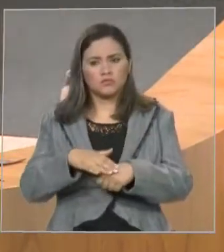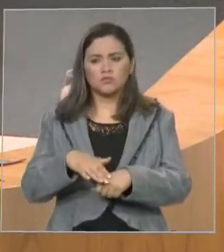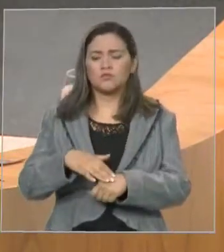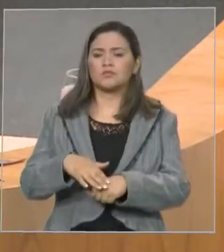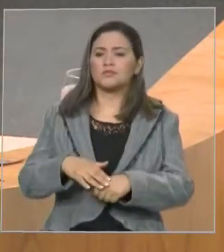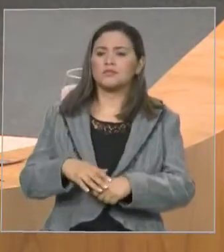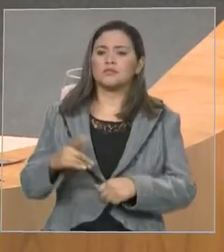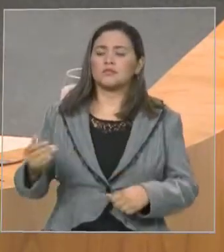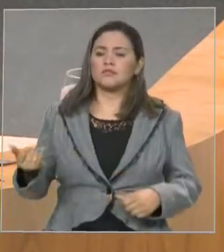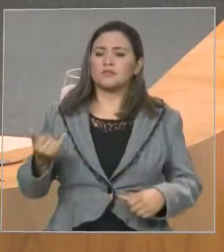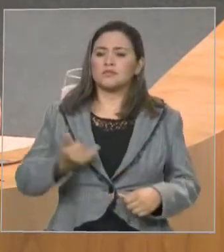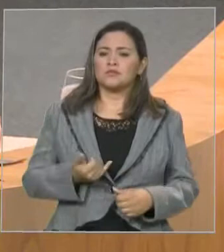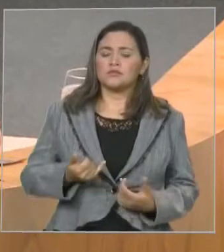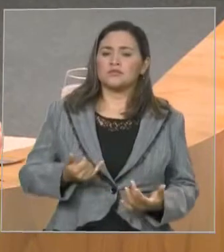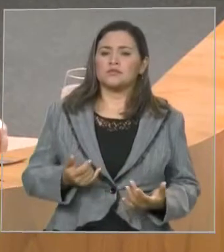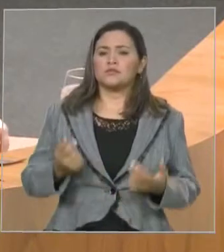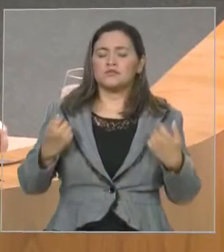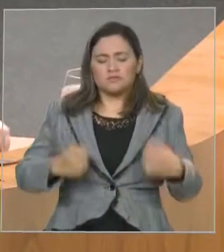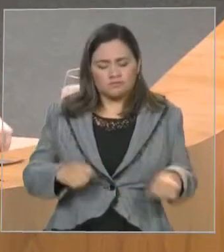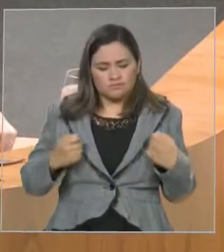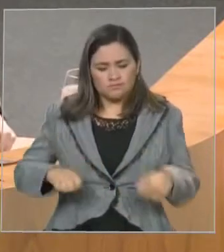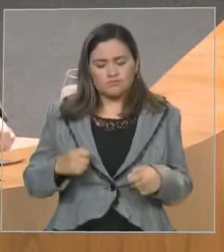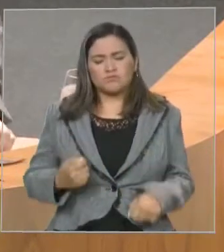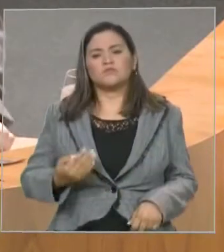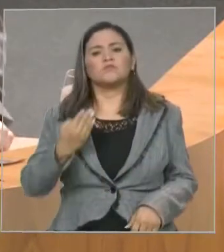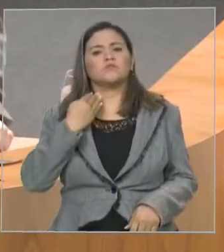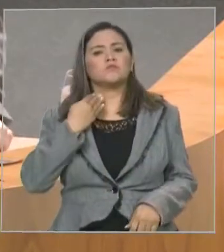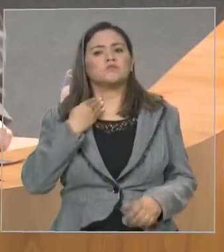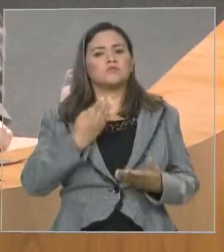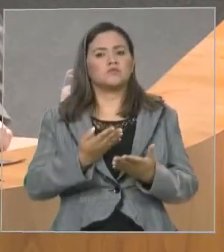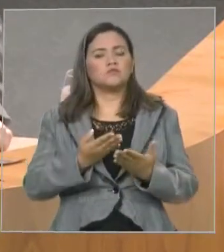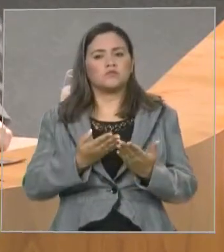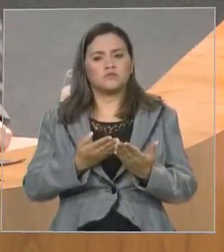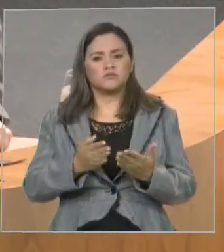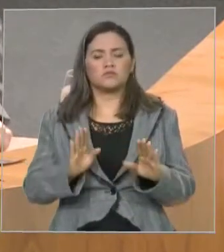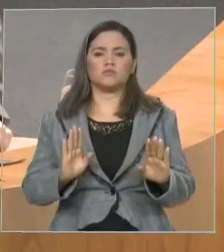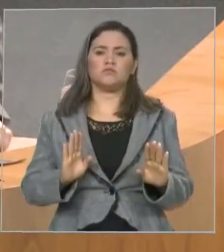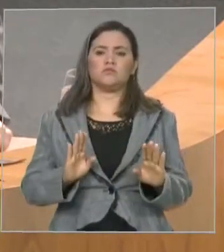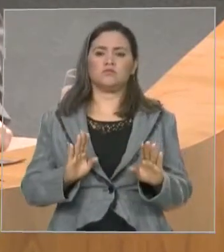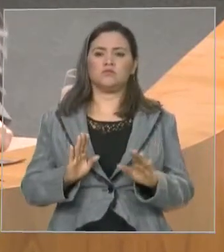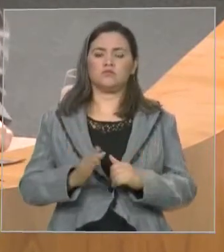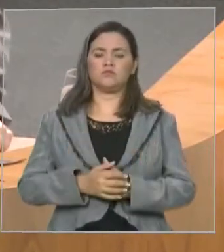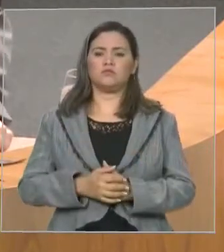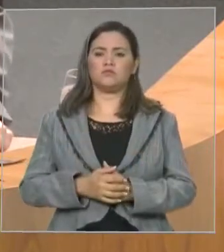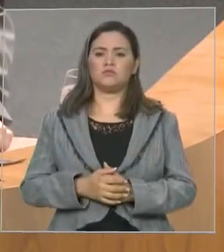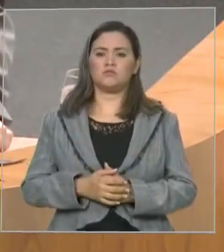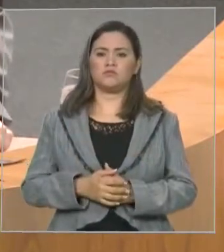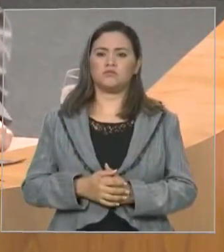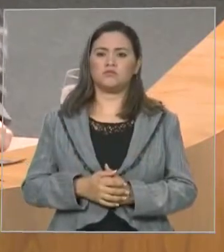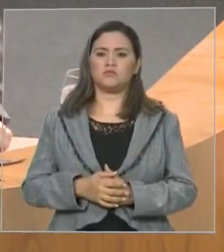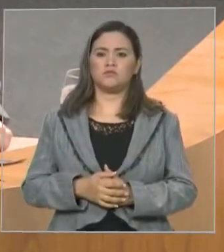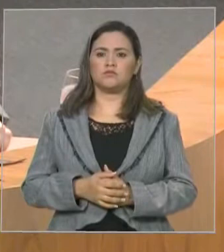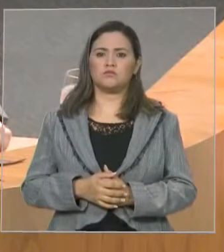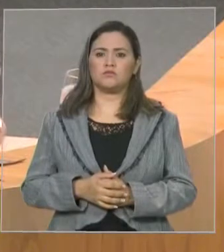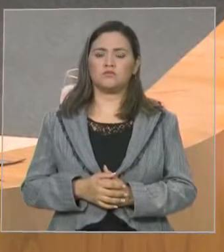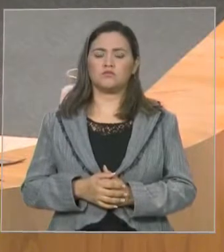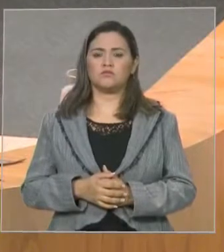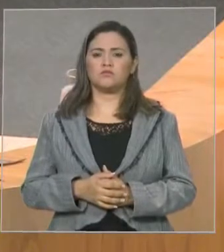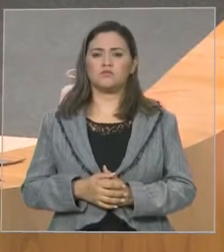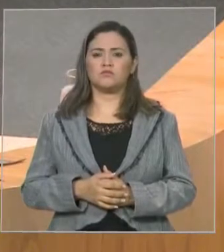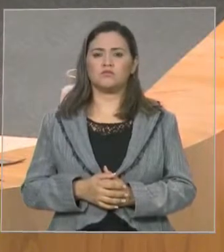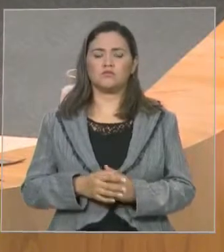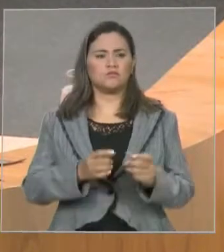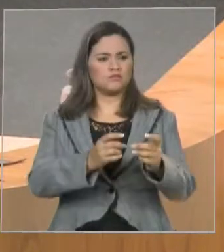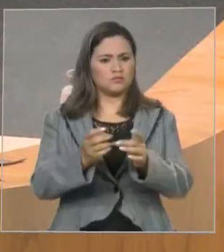agência. O comércio está, infelizmente, definhando. Não circula dinheiro em Peritoró, eles têm que